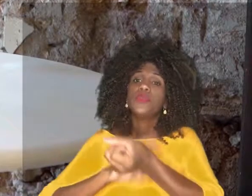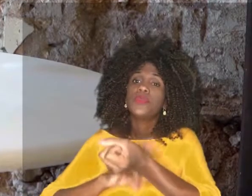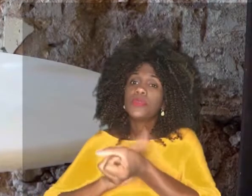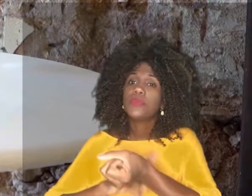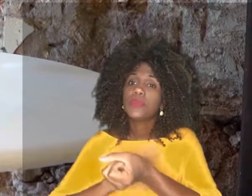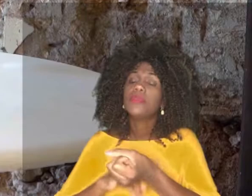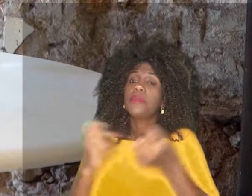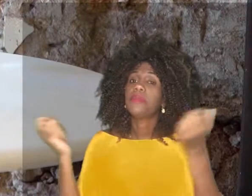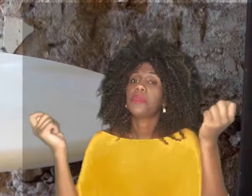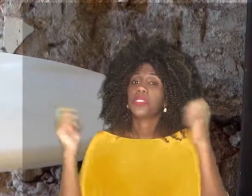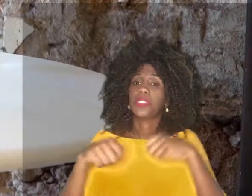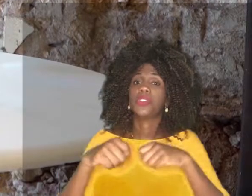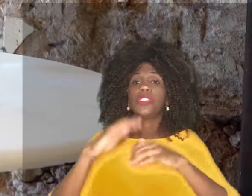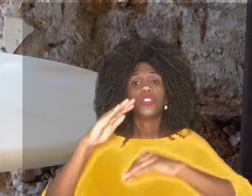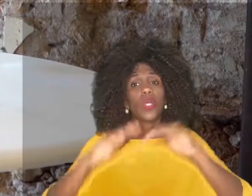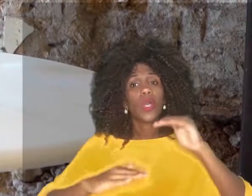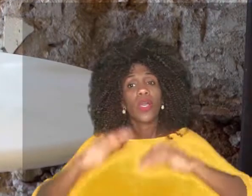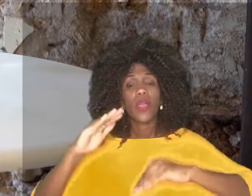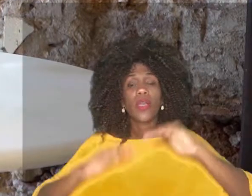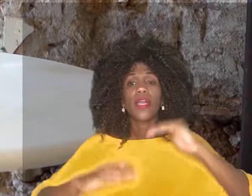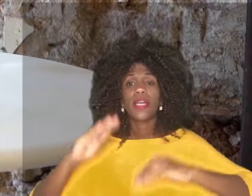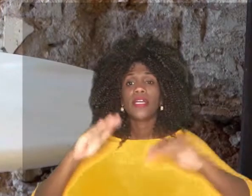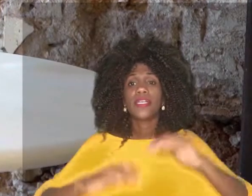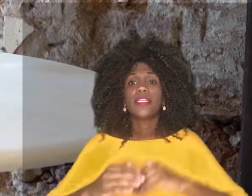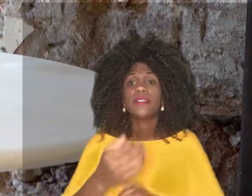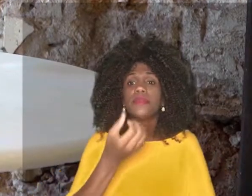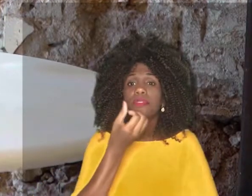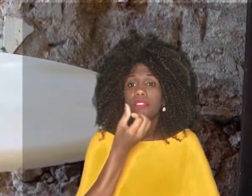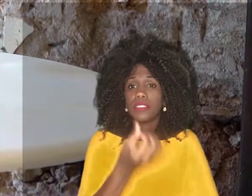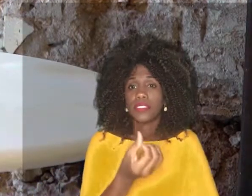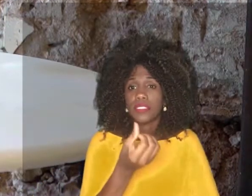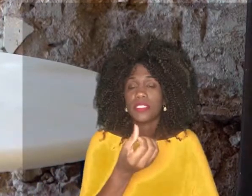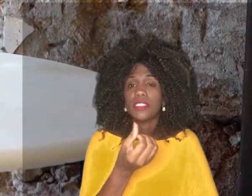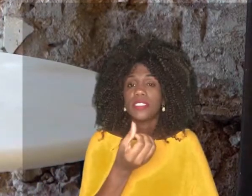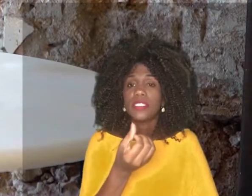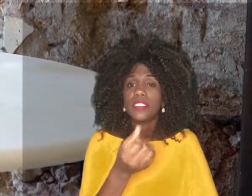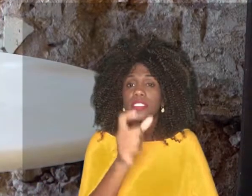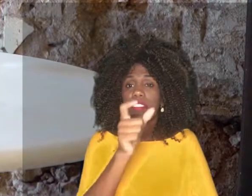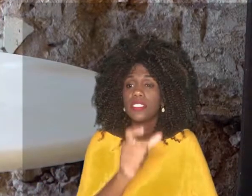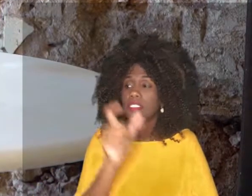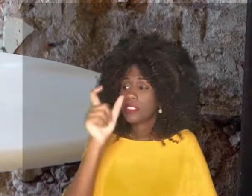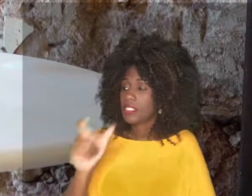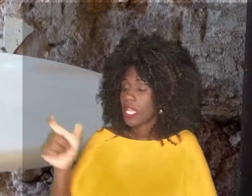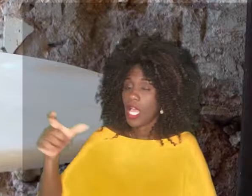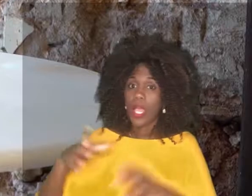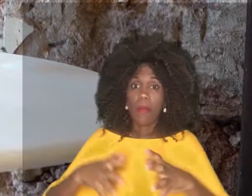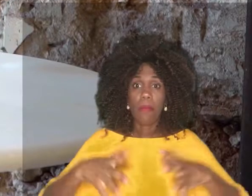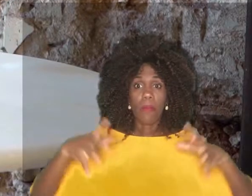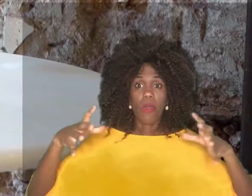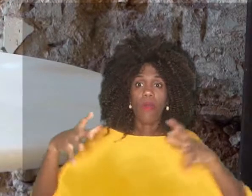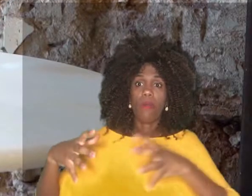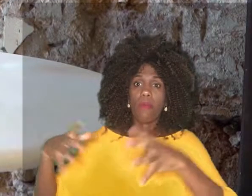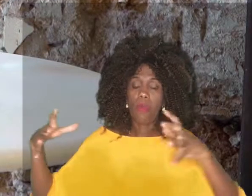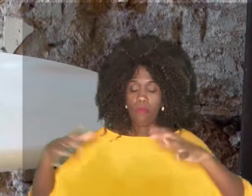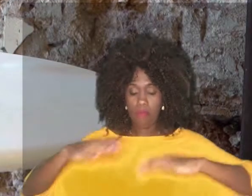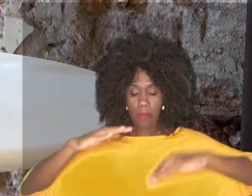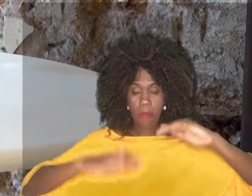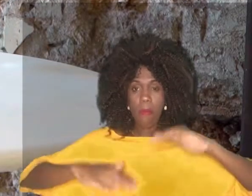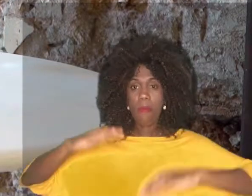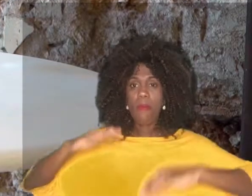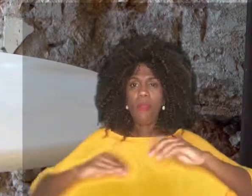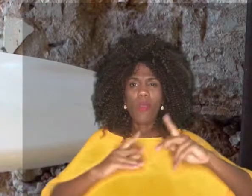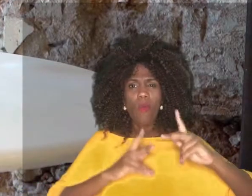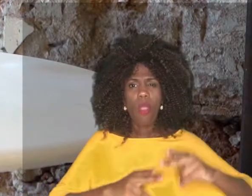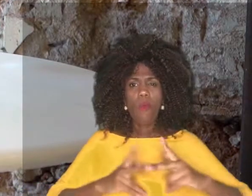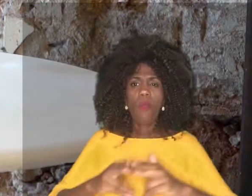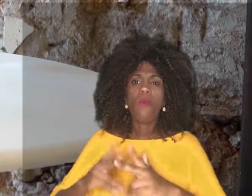para que ele pudesse ser tocado por 6 runs, que são aqueles atabaques maiores,